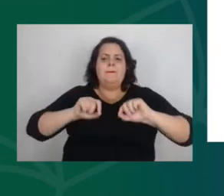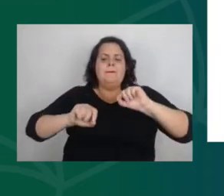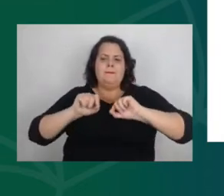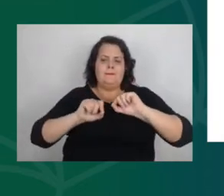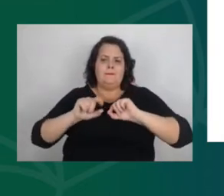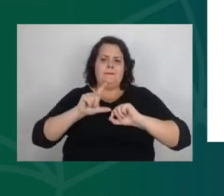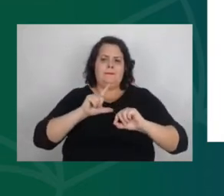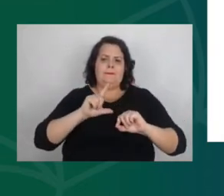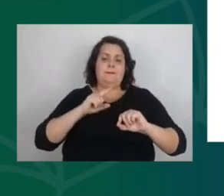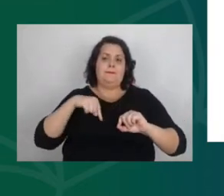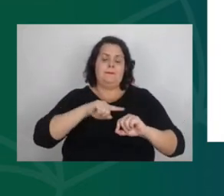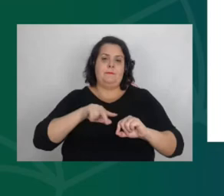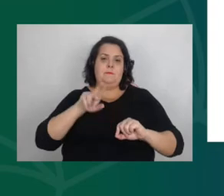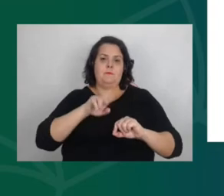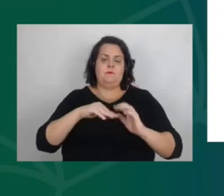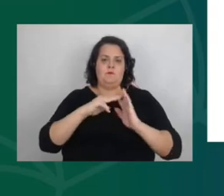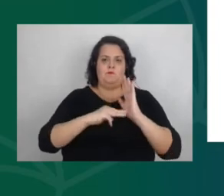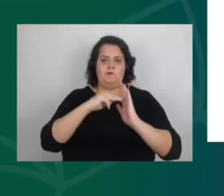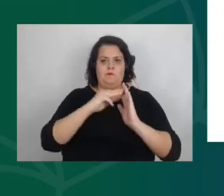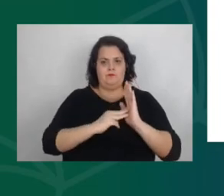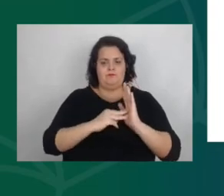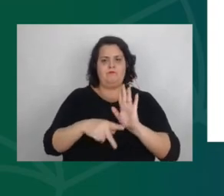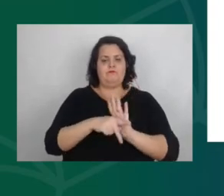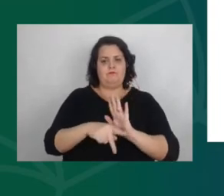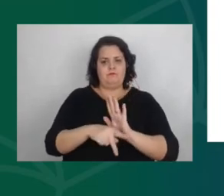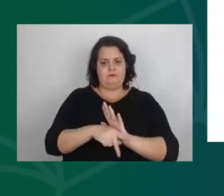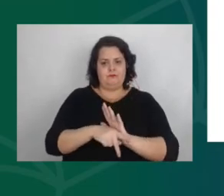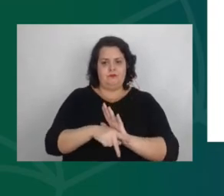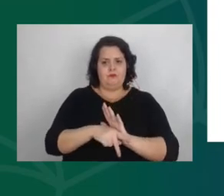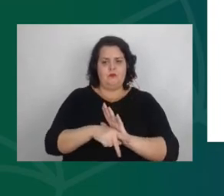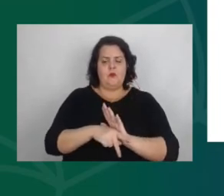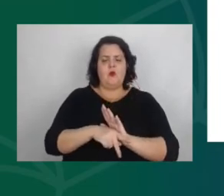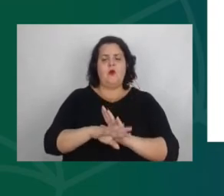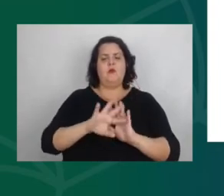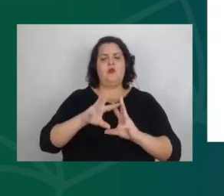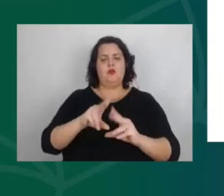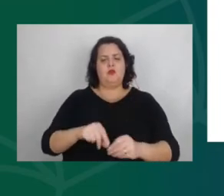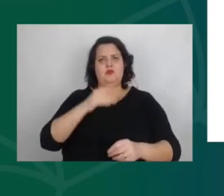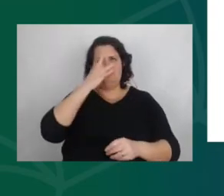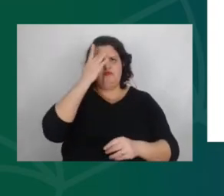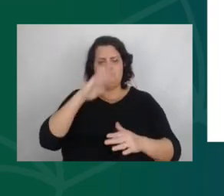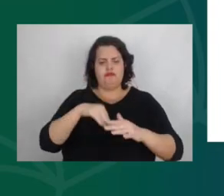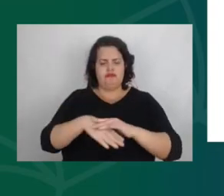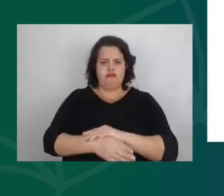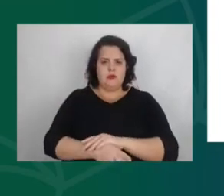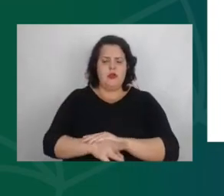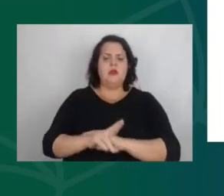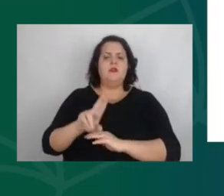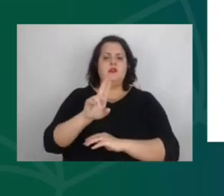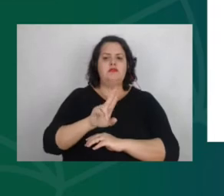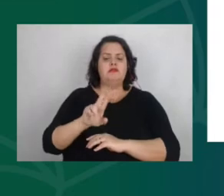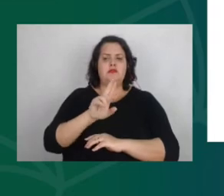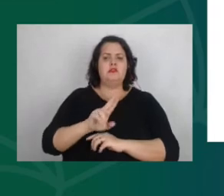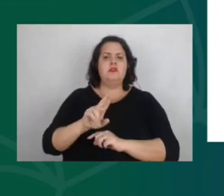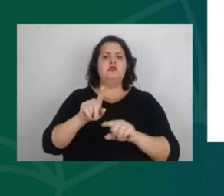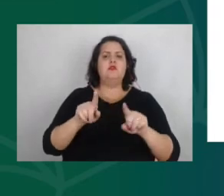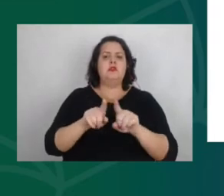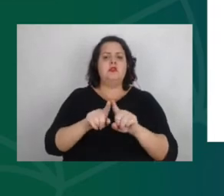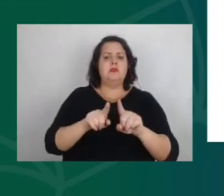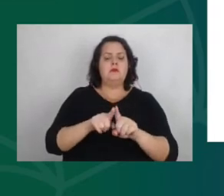essas metodologias tradicionais, faz essas abordagens, mas sempre propondo um projeto interdisciplinar, do qual